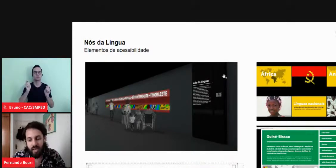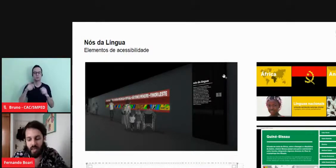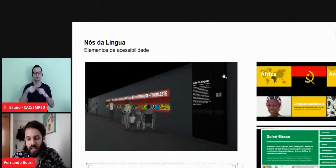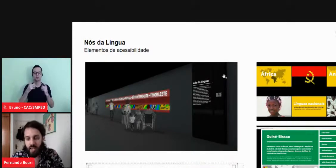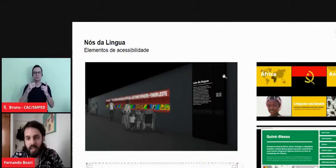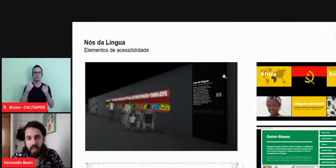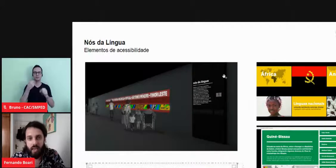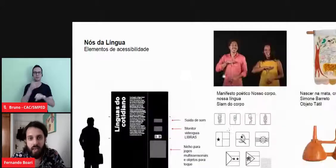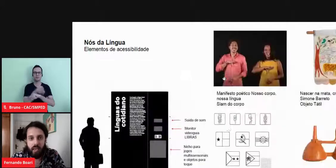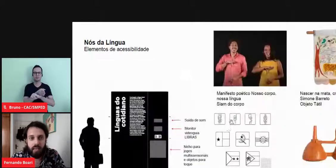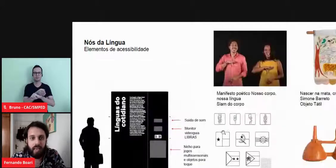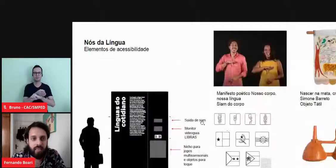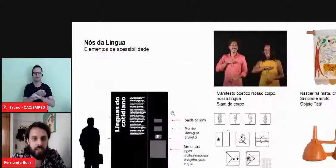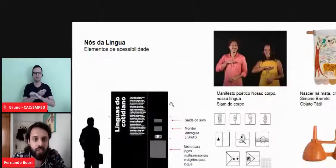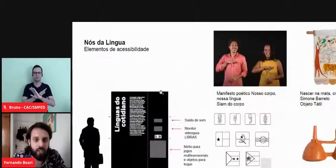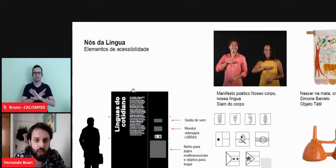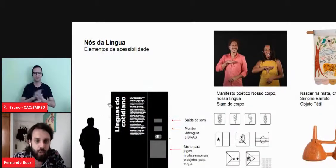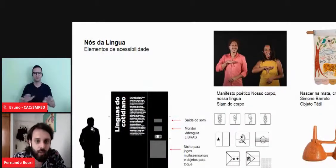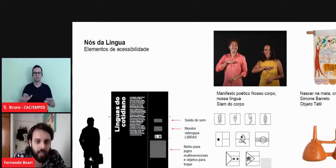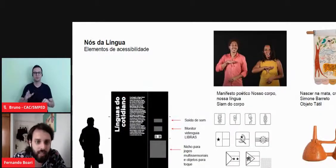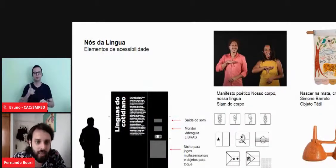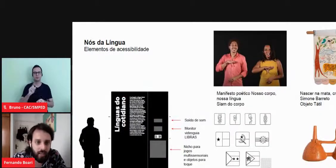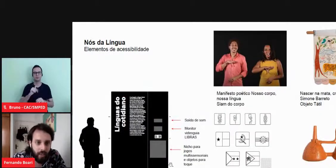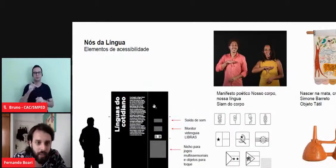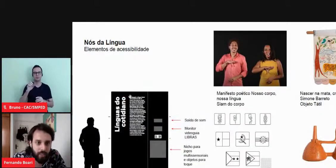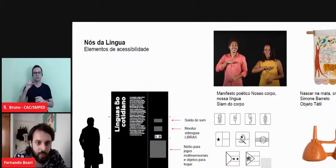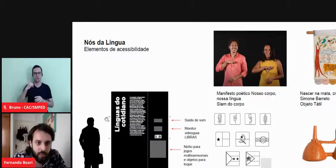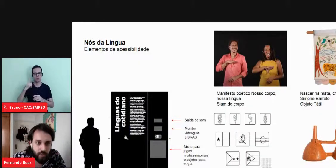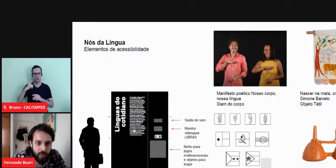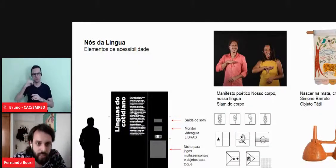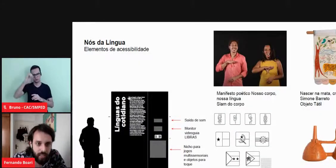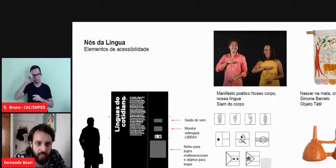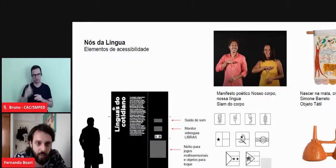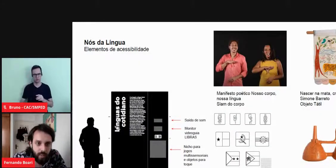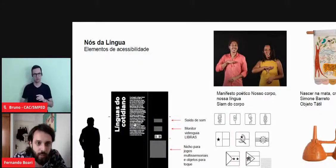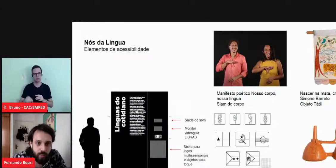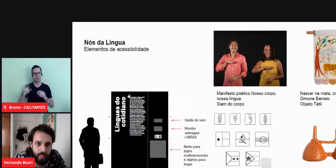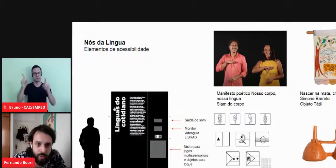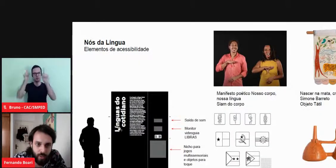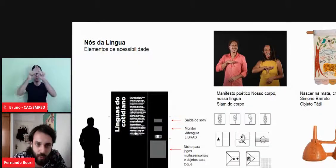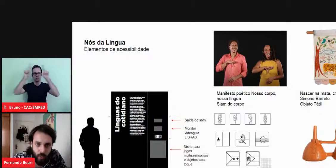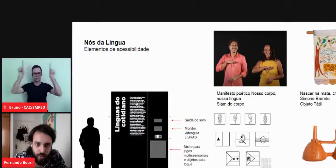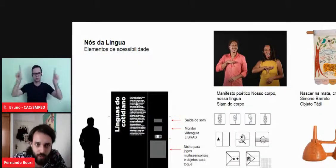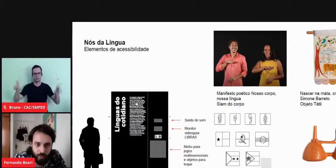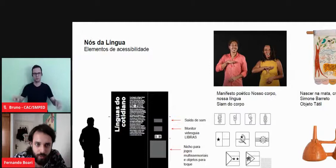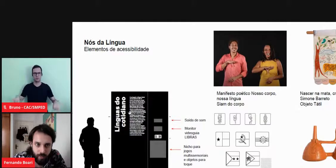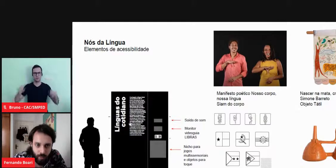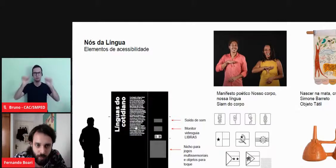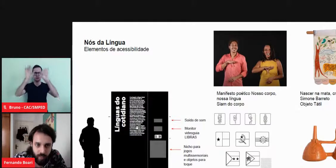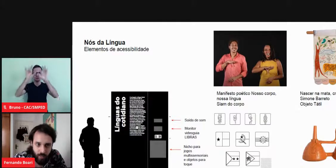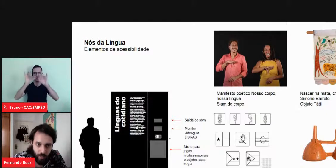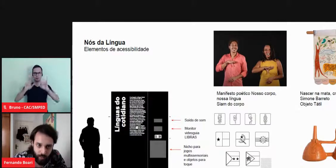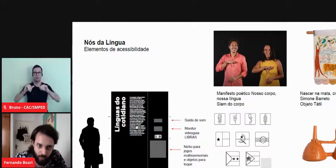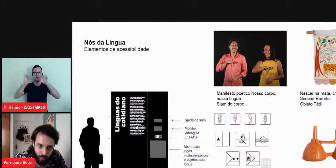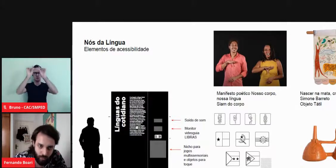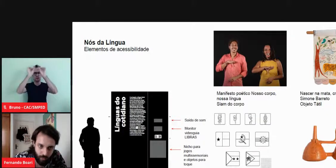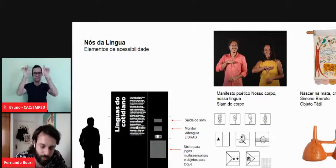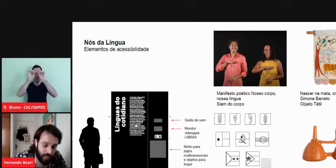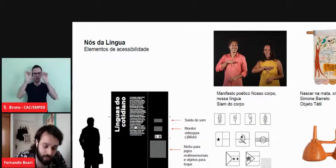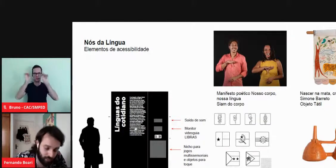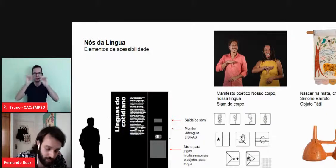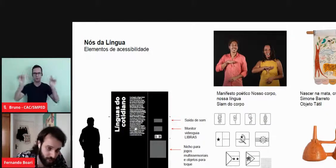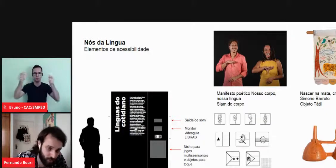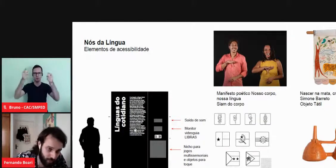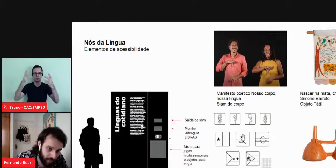acessibilidade. E aí esse diretório, ele é mais ou menos isso aqui, né? Então ele tem um texto do curador sobre